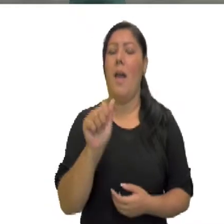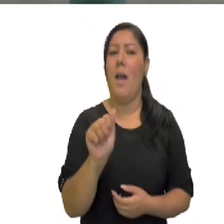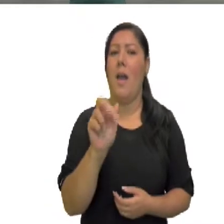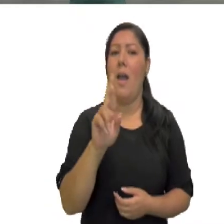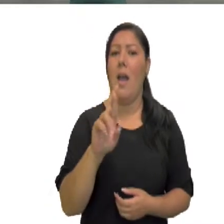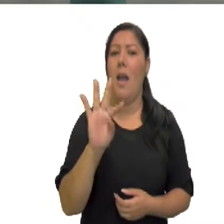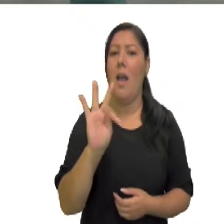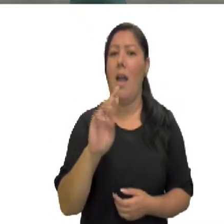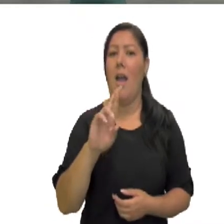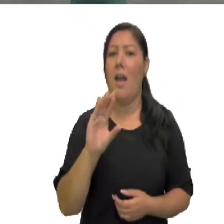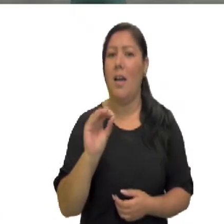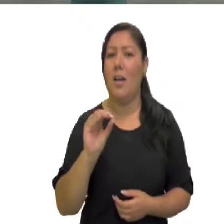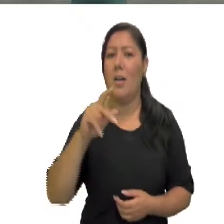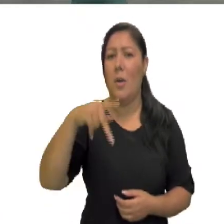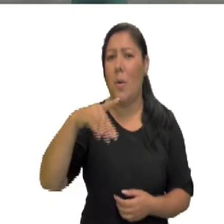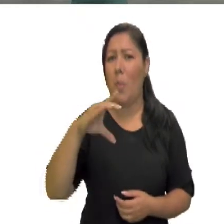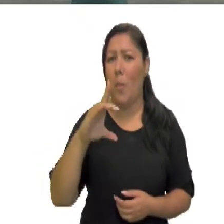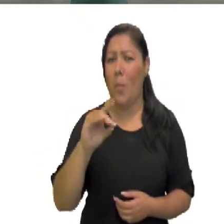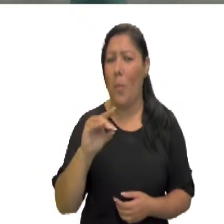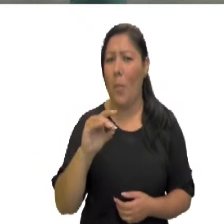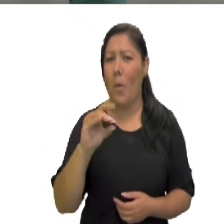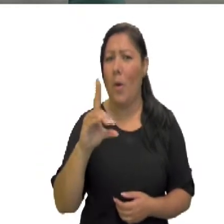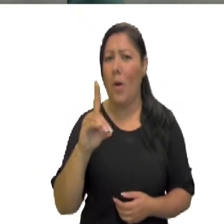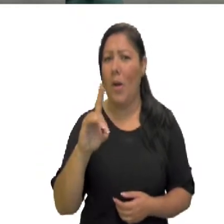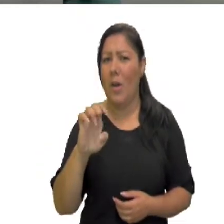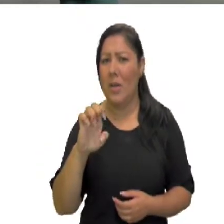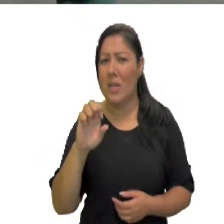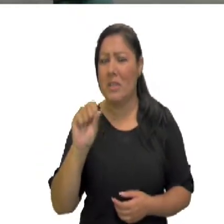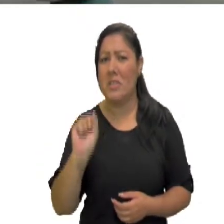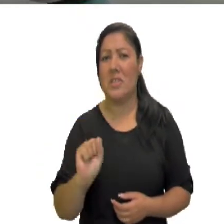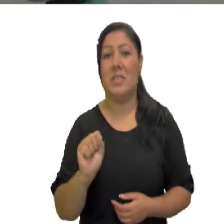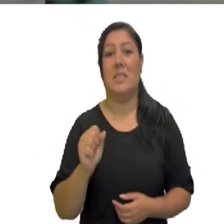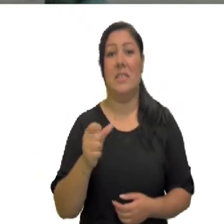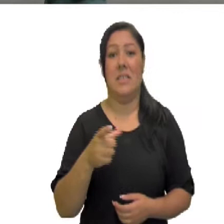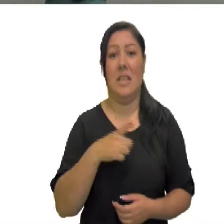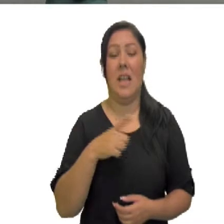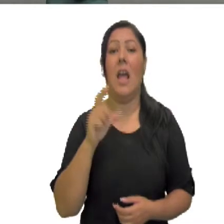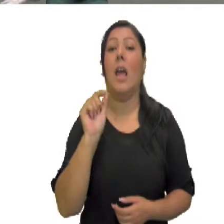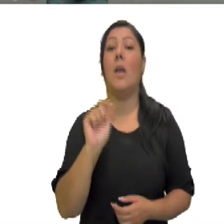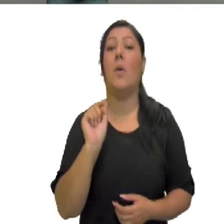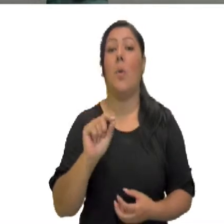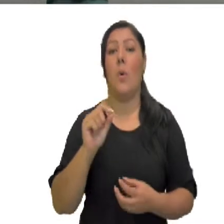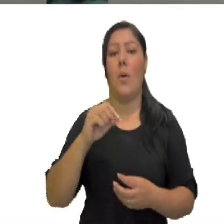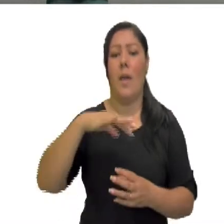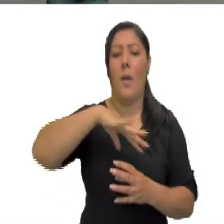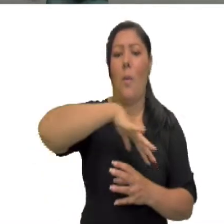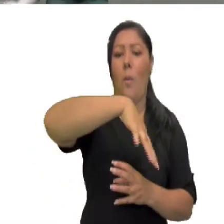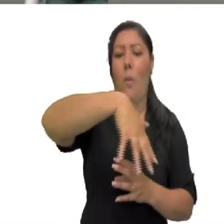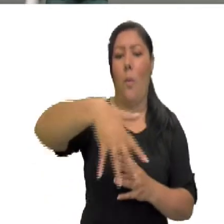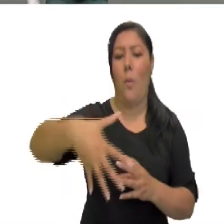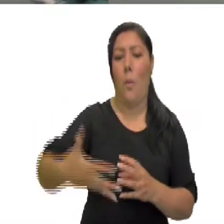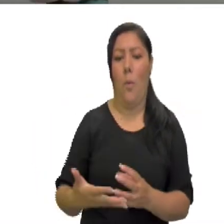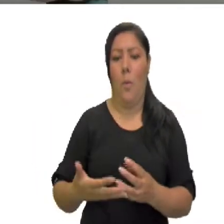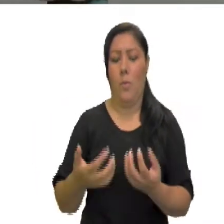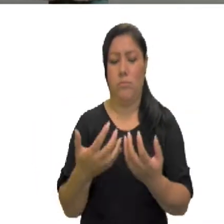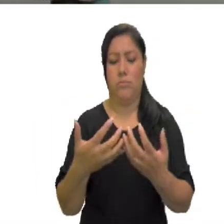um exoesqueleto. O que é um exoesqueleto? Exo, externo, do lado de